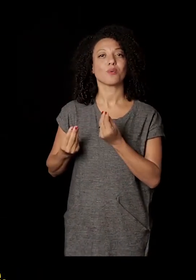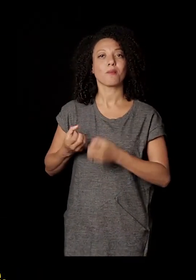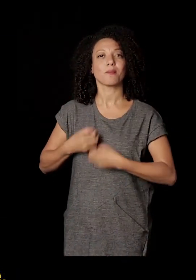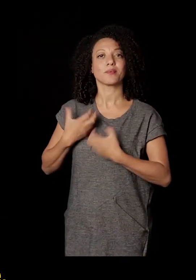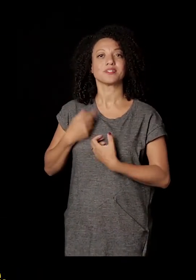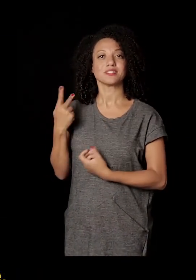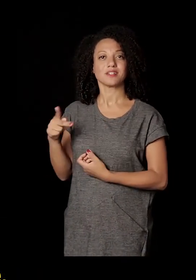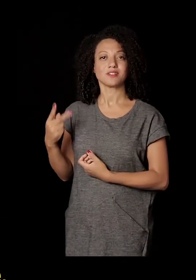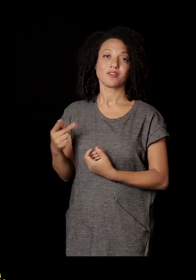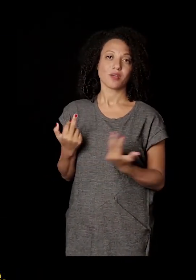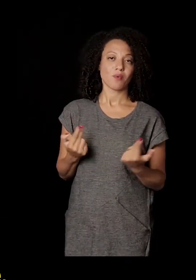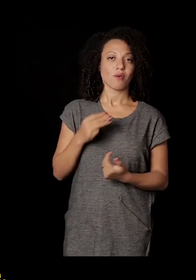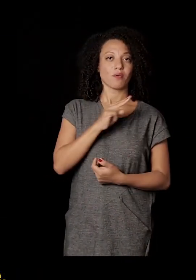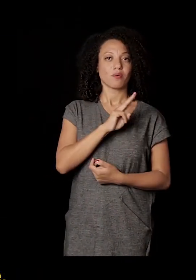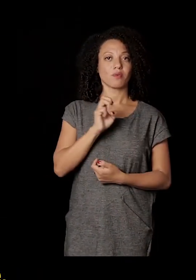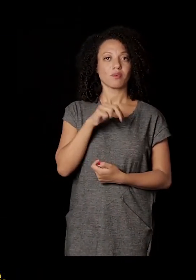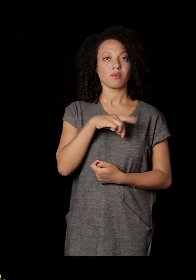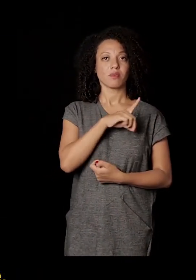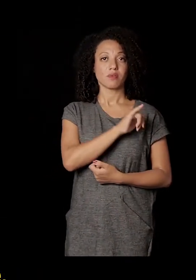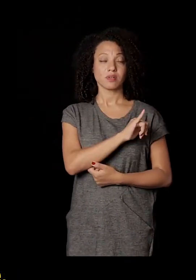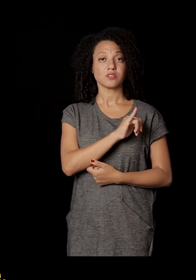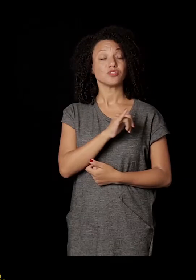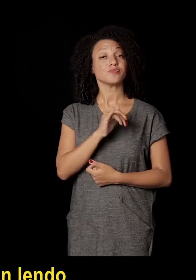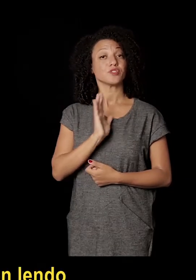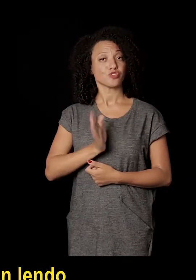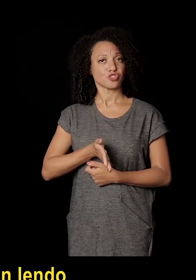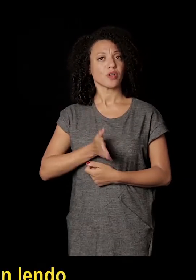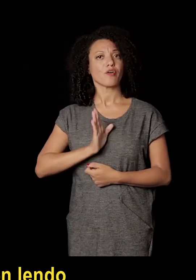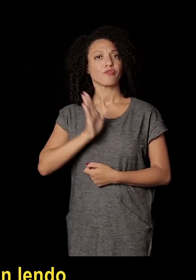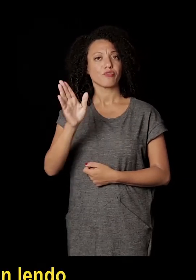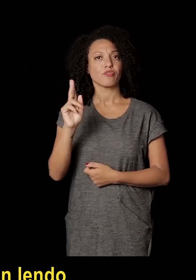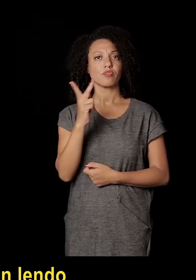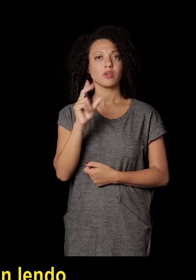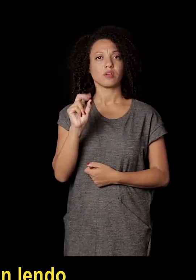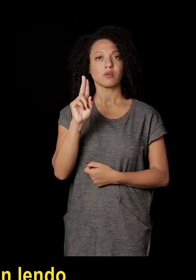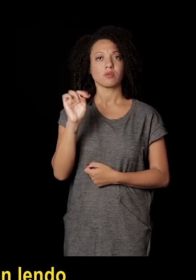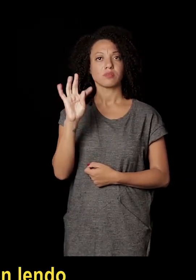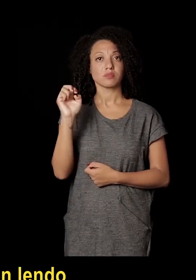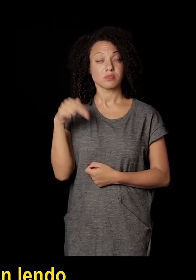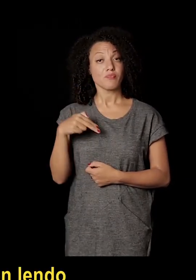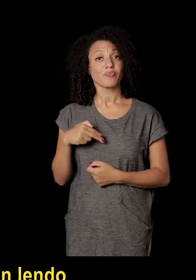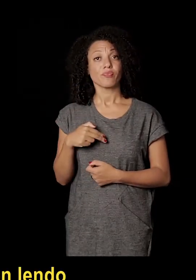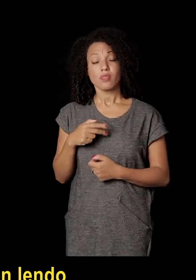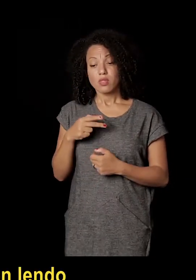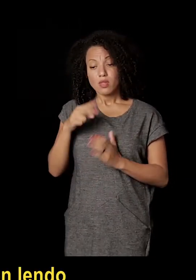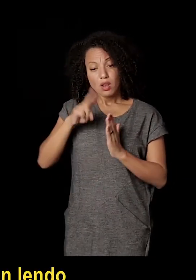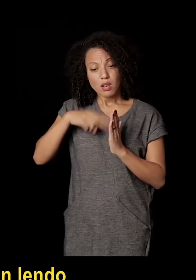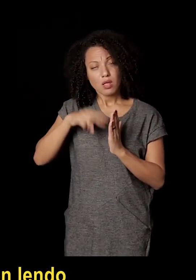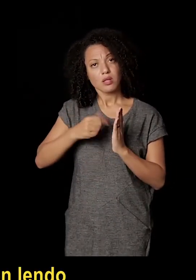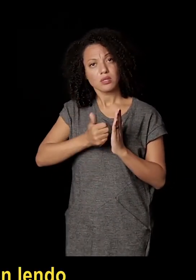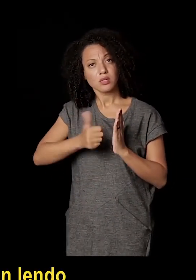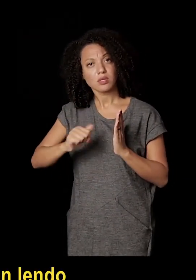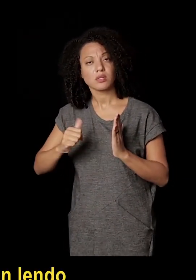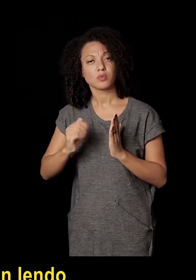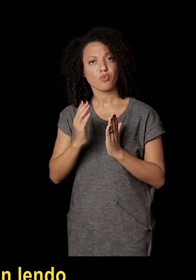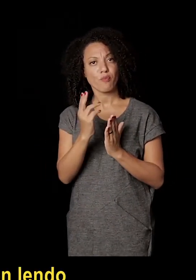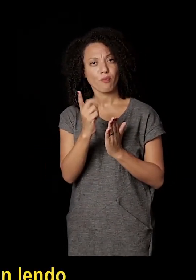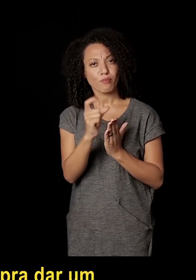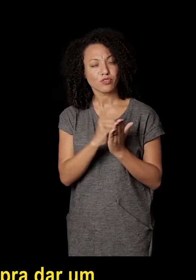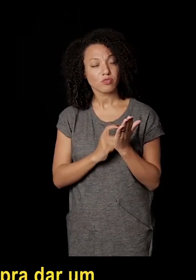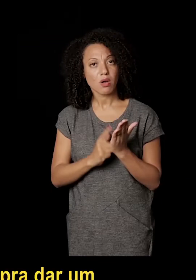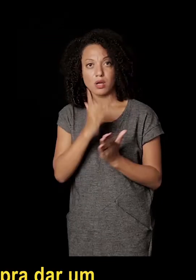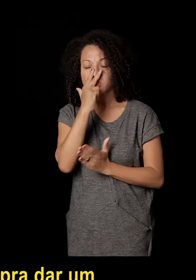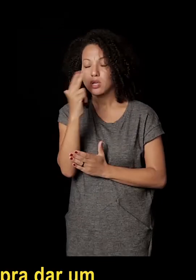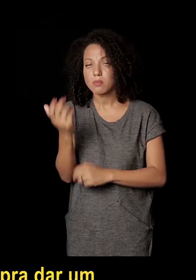poesia dele, assim como a Wendy. Eu tive duas vezes em Houston lendo o portfólio, as duas vezes foi emocionante, porque